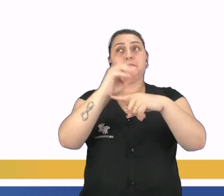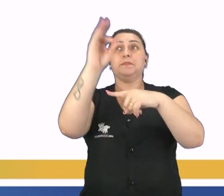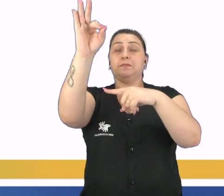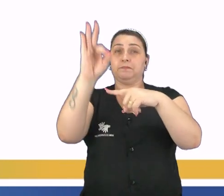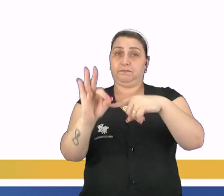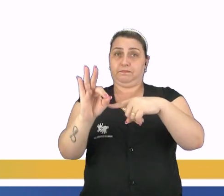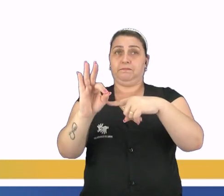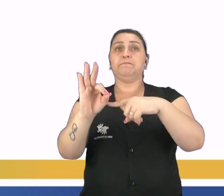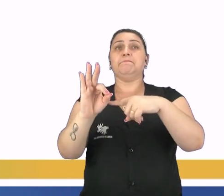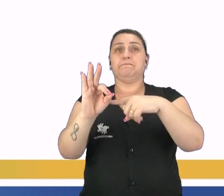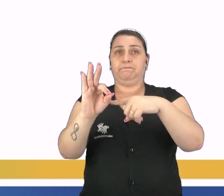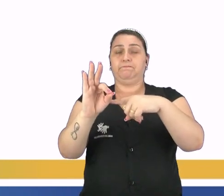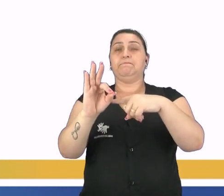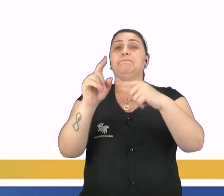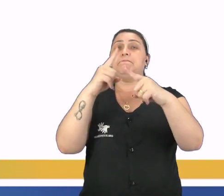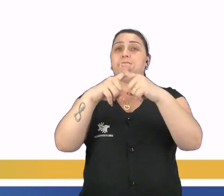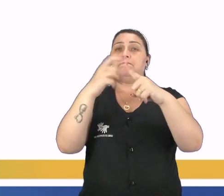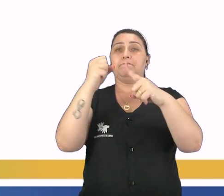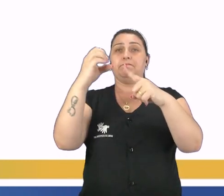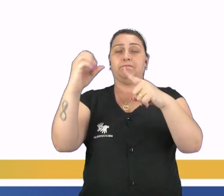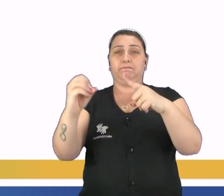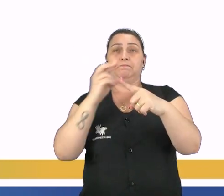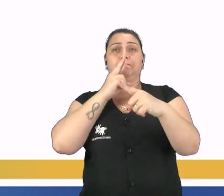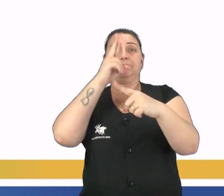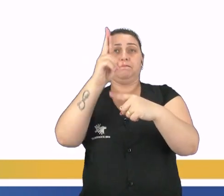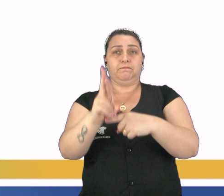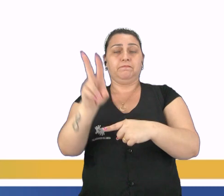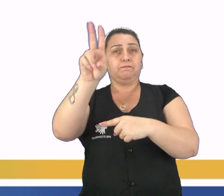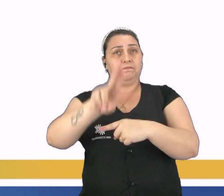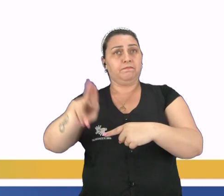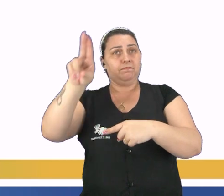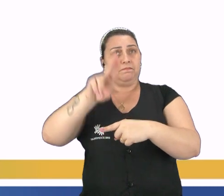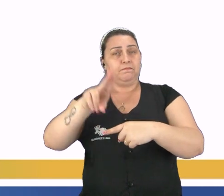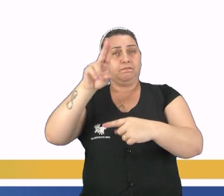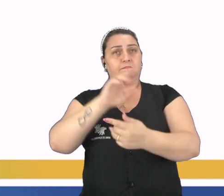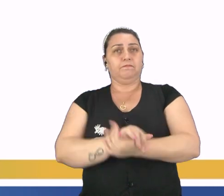10 sobre 100 vezes 80, e aí eu resolvi usar